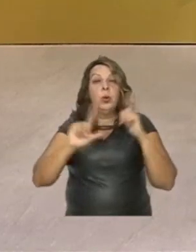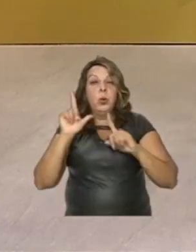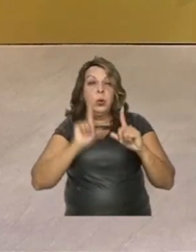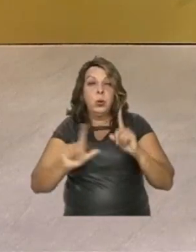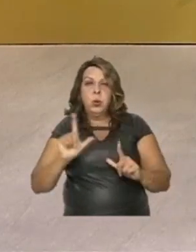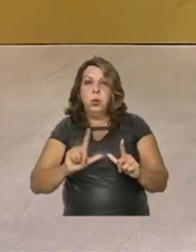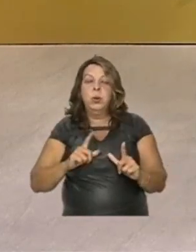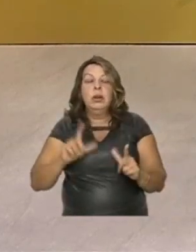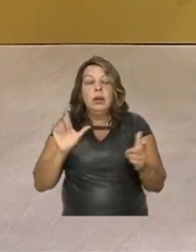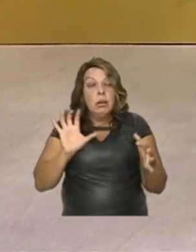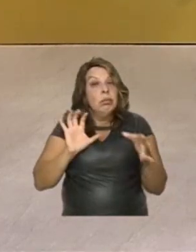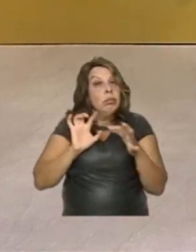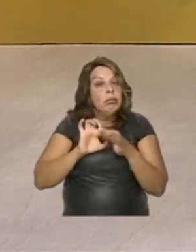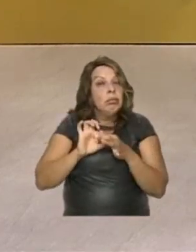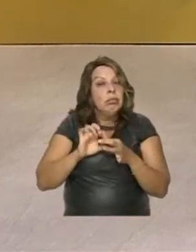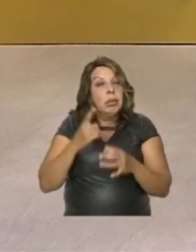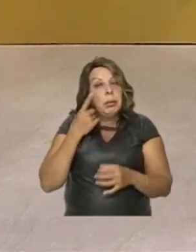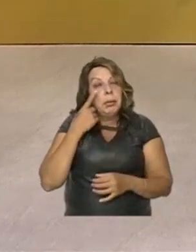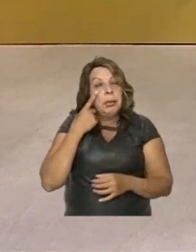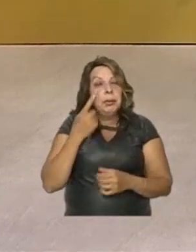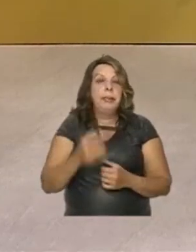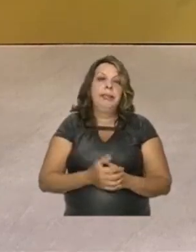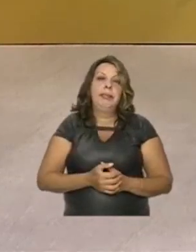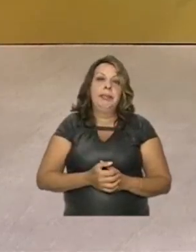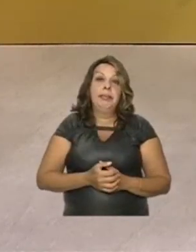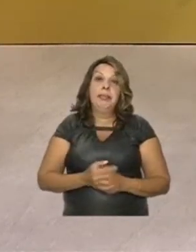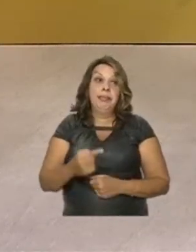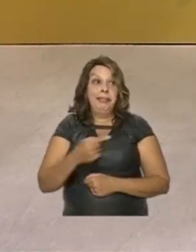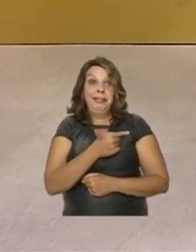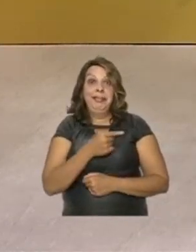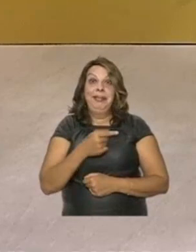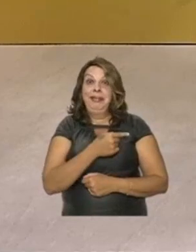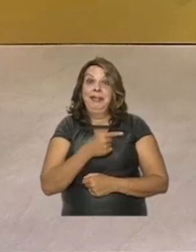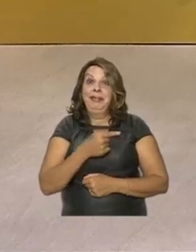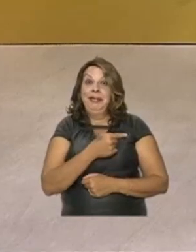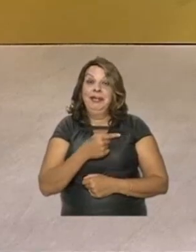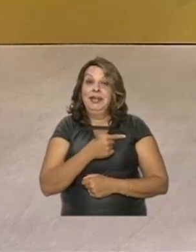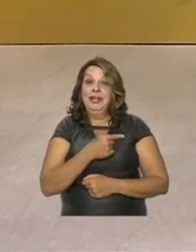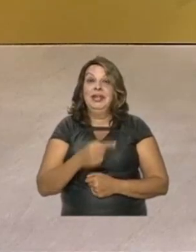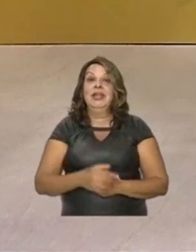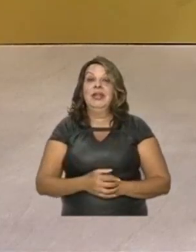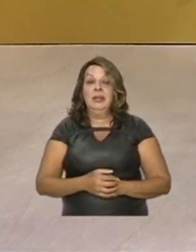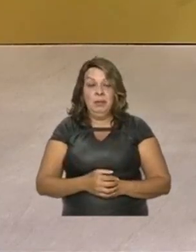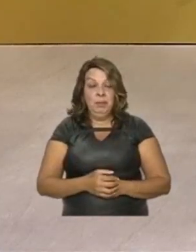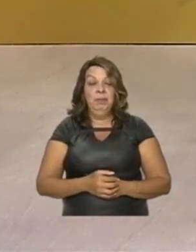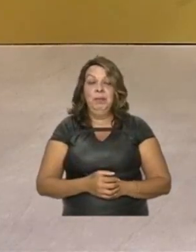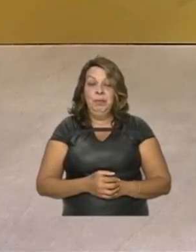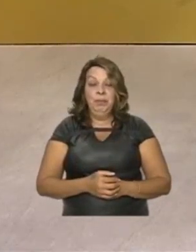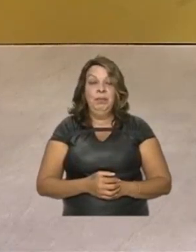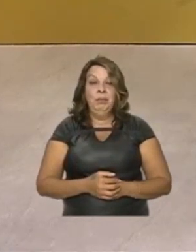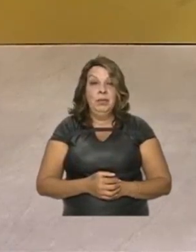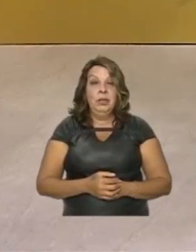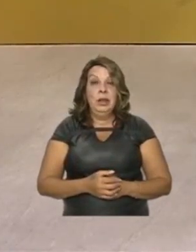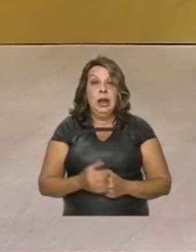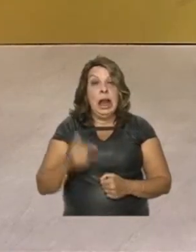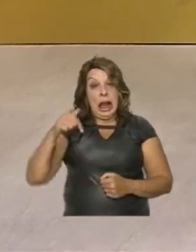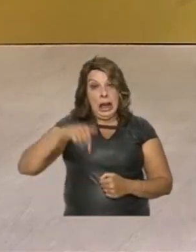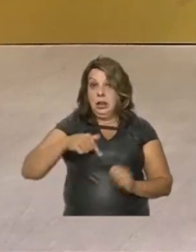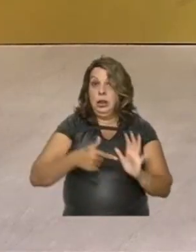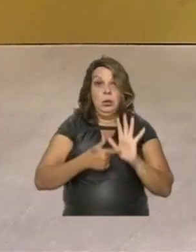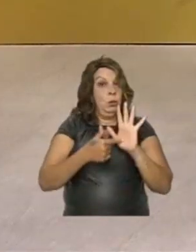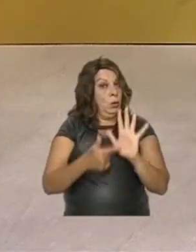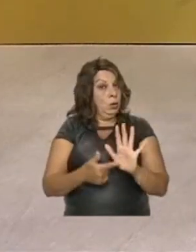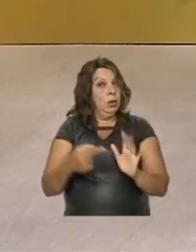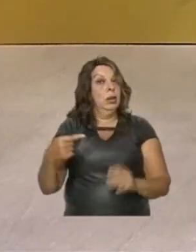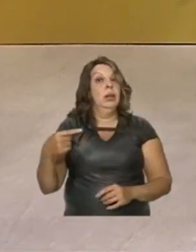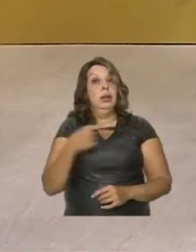contemplados. Então fica ligadinho. Inclusive tem aqui, ó, tudo que tava rolando nos bastidores que você não vê, que a TV não mostra, lá